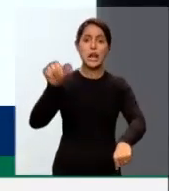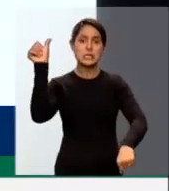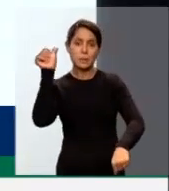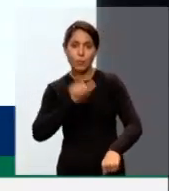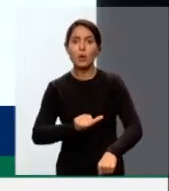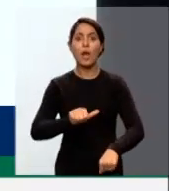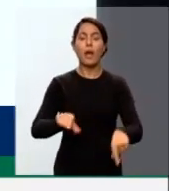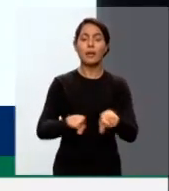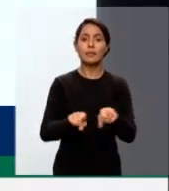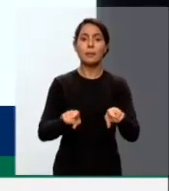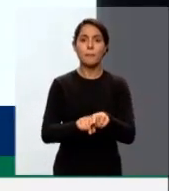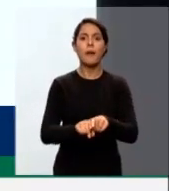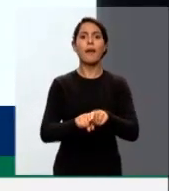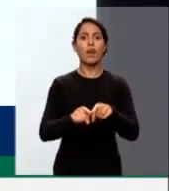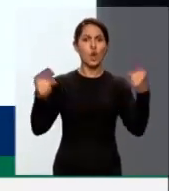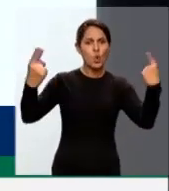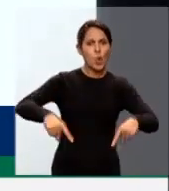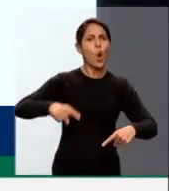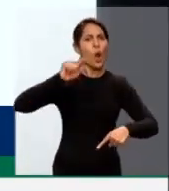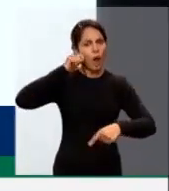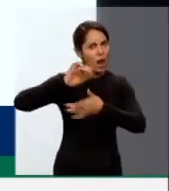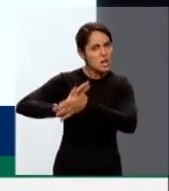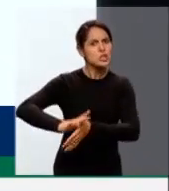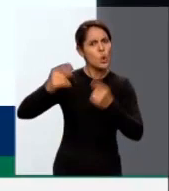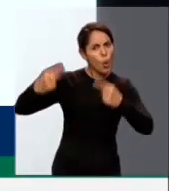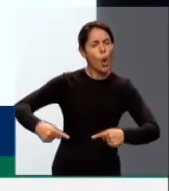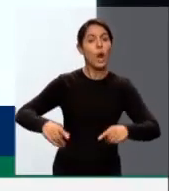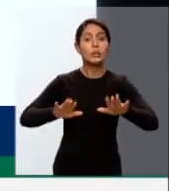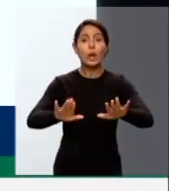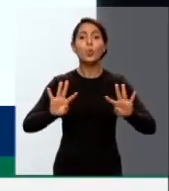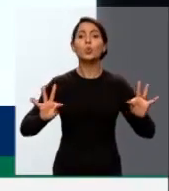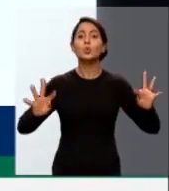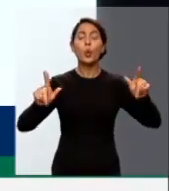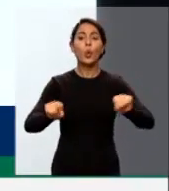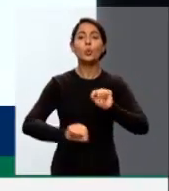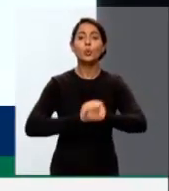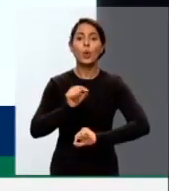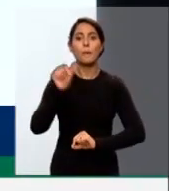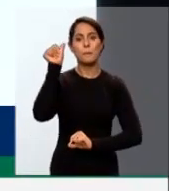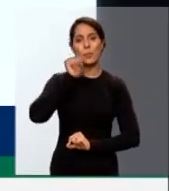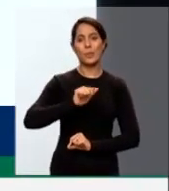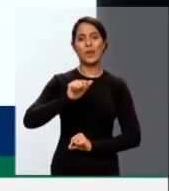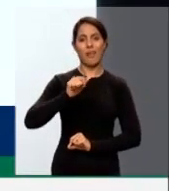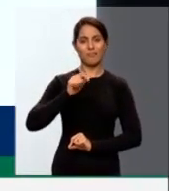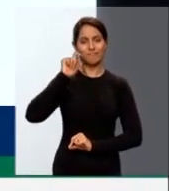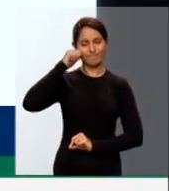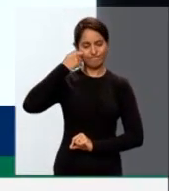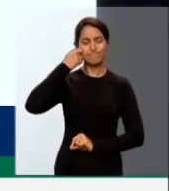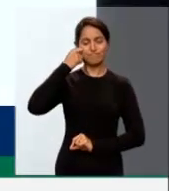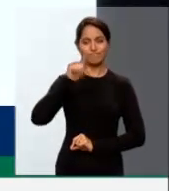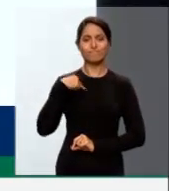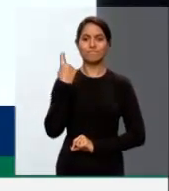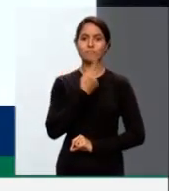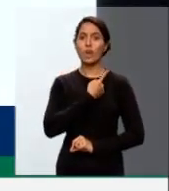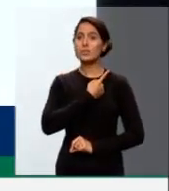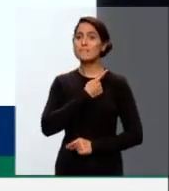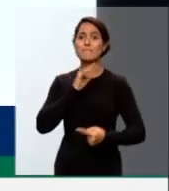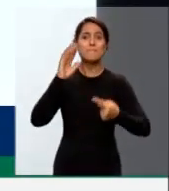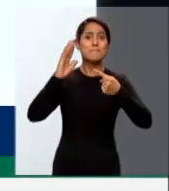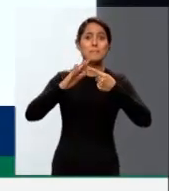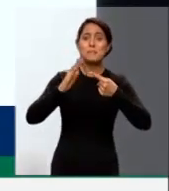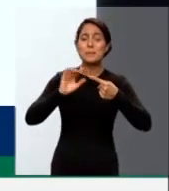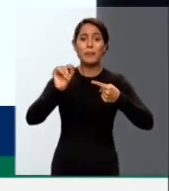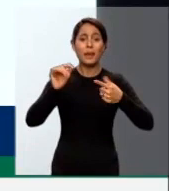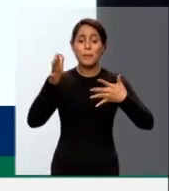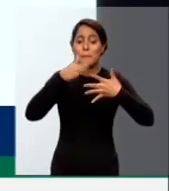do enfrentamento ao racismo, porque nós, mulheres negras, estamos na base da pirâmide. Eu queria terminar lembrando que se a gente está